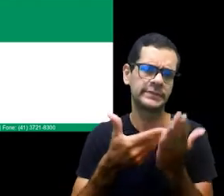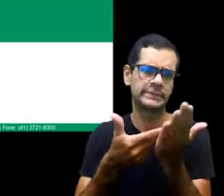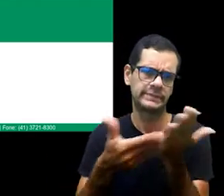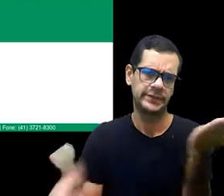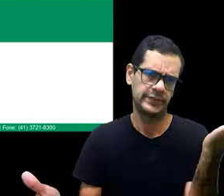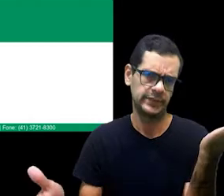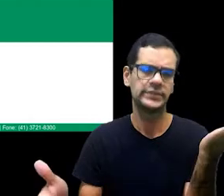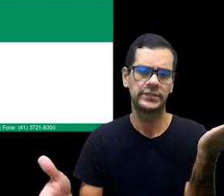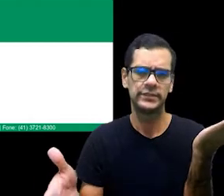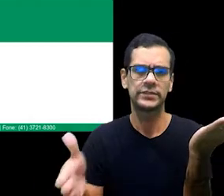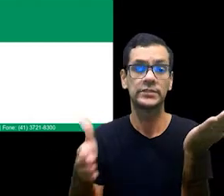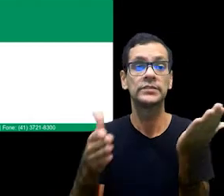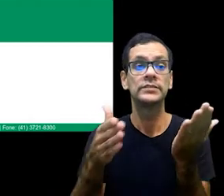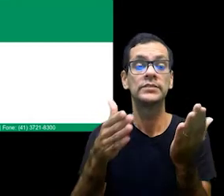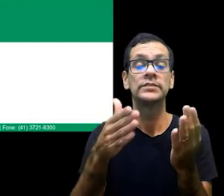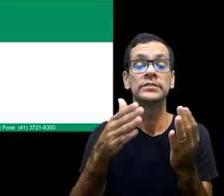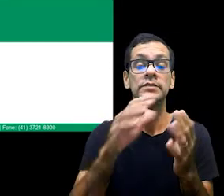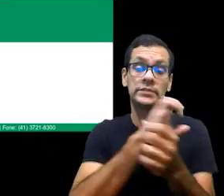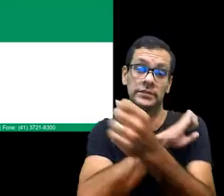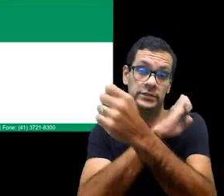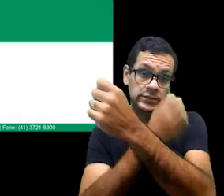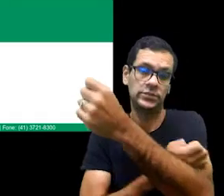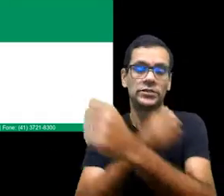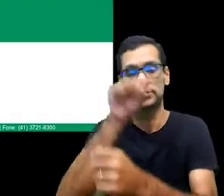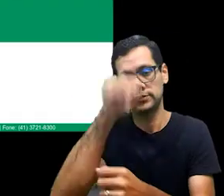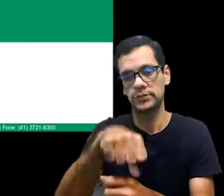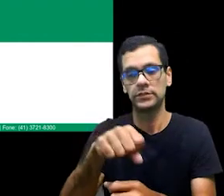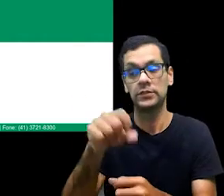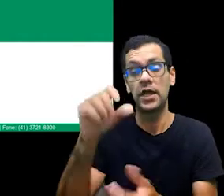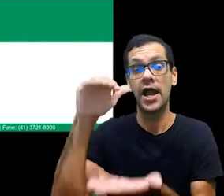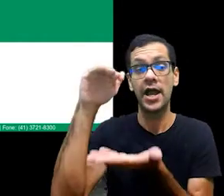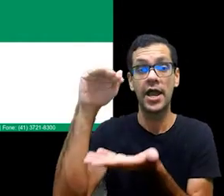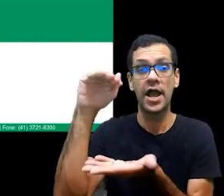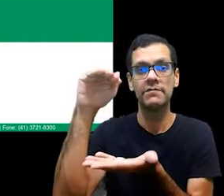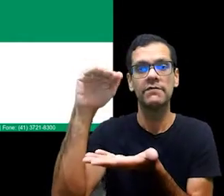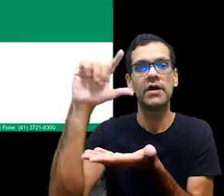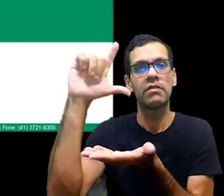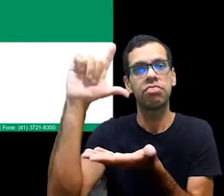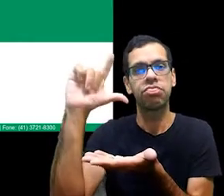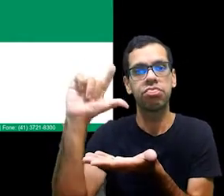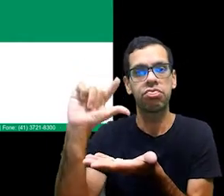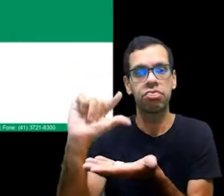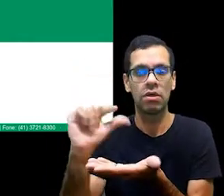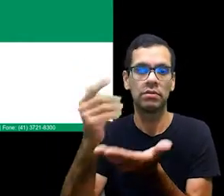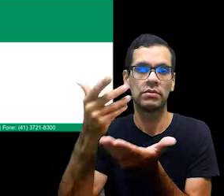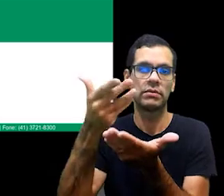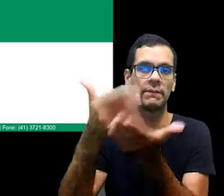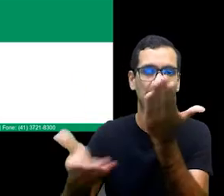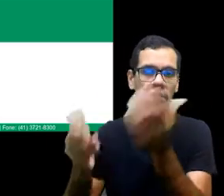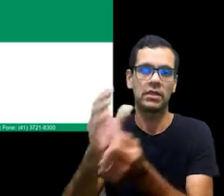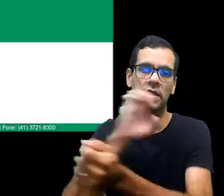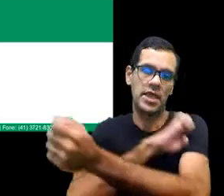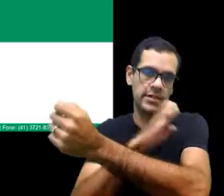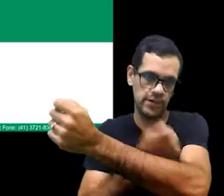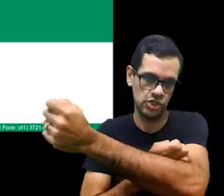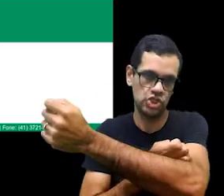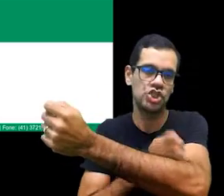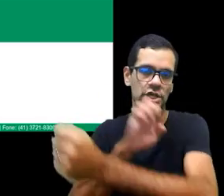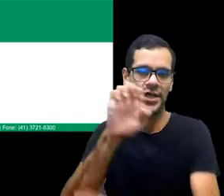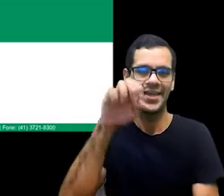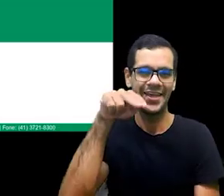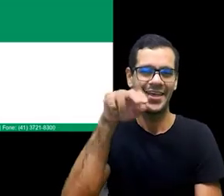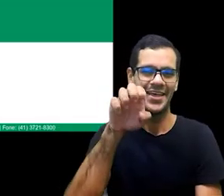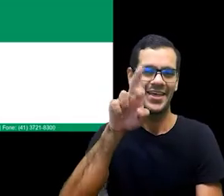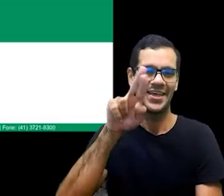perda de energia da cozinha e ganho de energia para a garrafa de água mineral. Então você vai ter aí uma troca. E